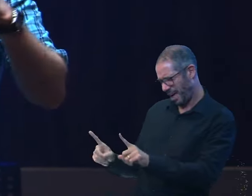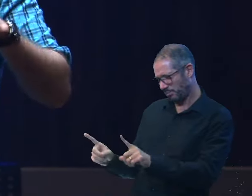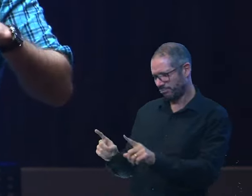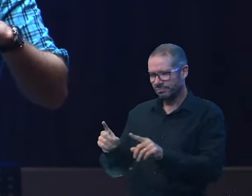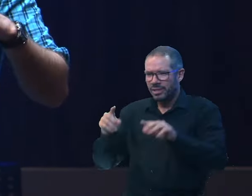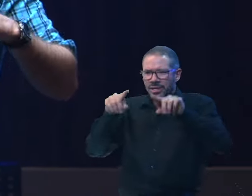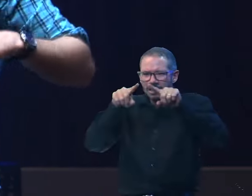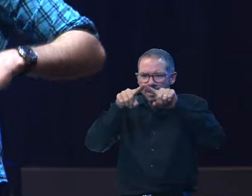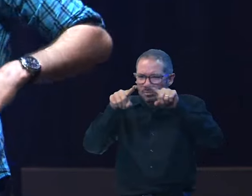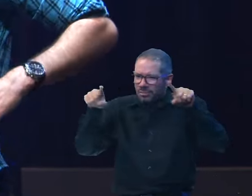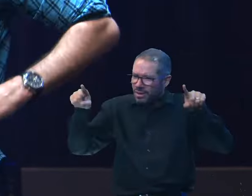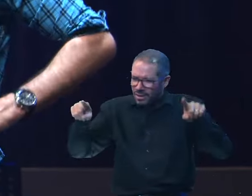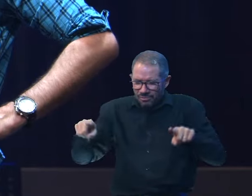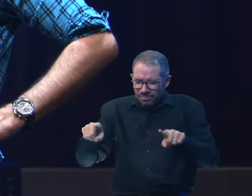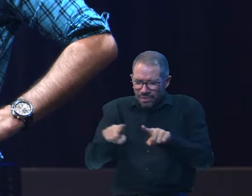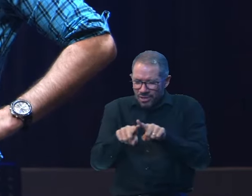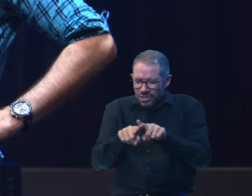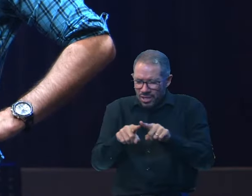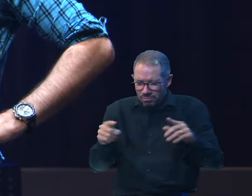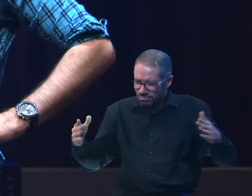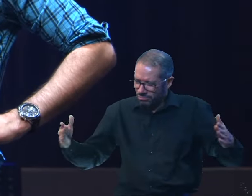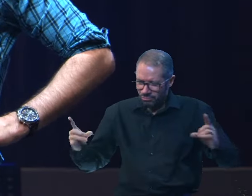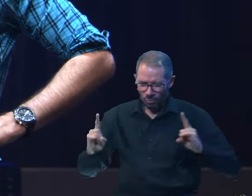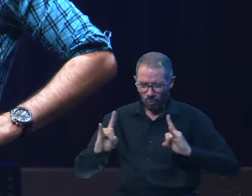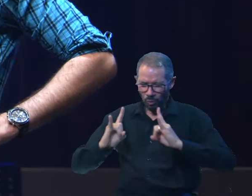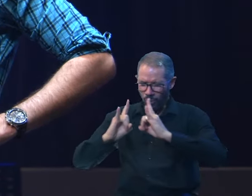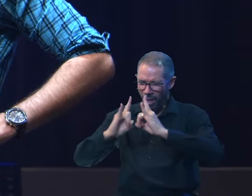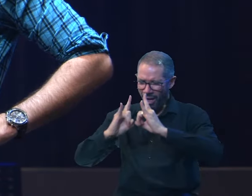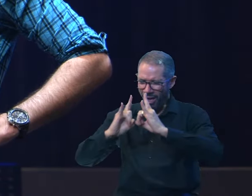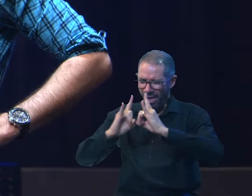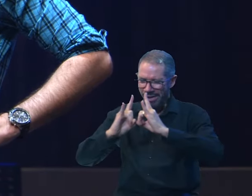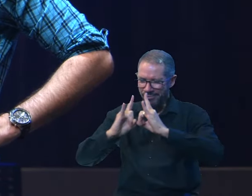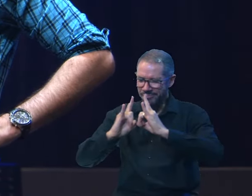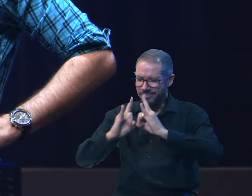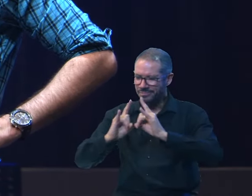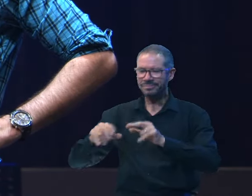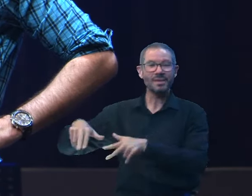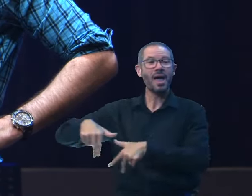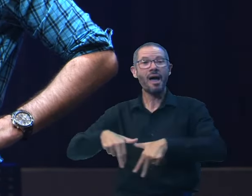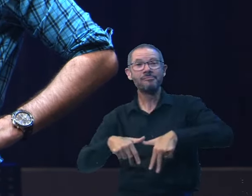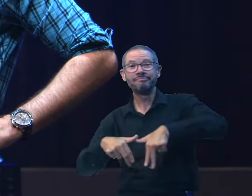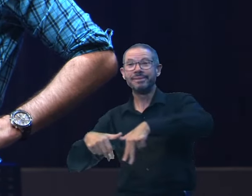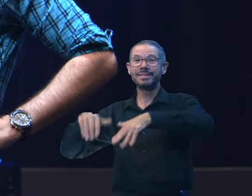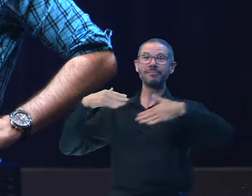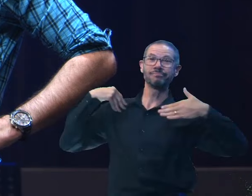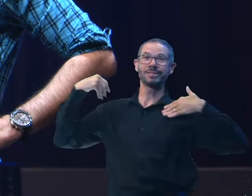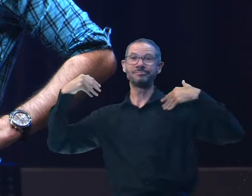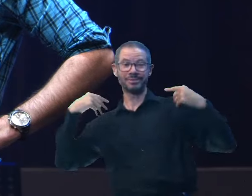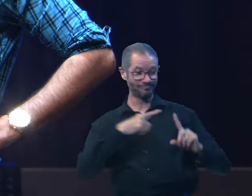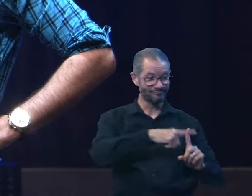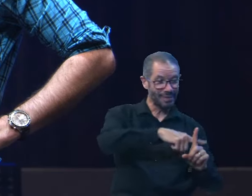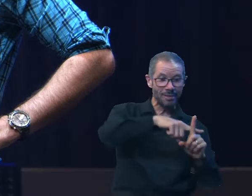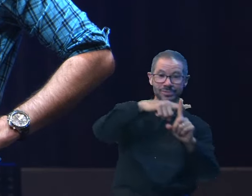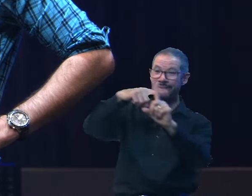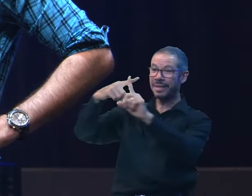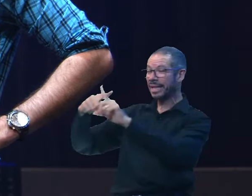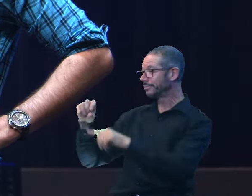assim, caixão. Aí eu olhei e falei: gente, vamos passear no cemitério. Tive essa ideia.